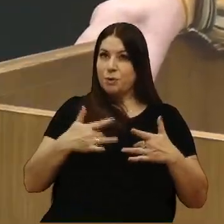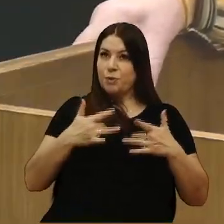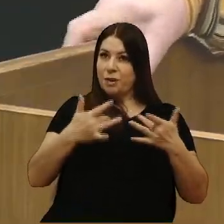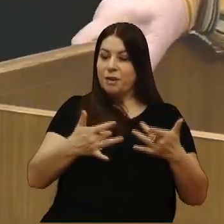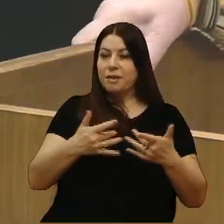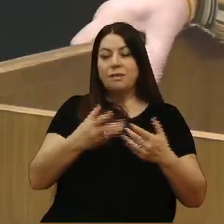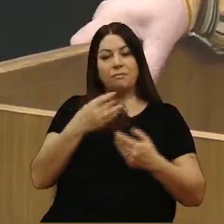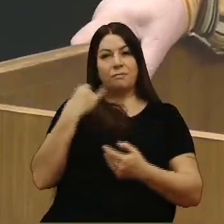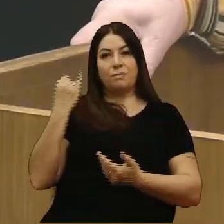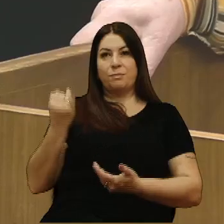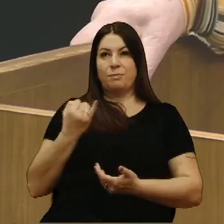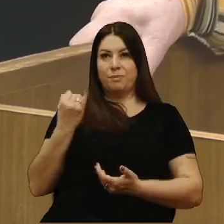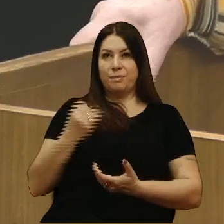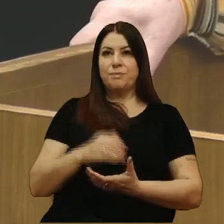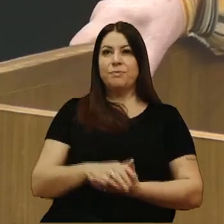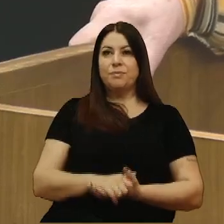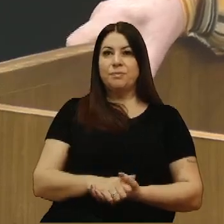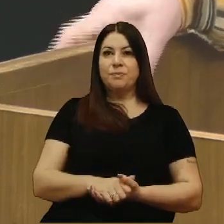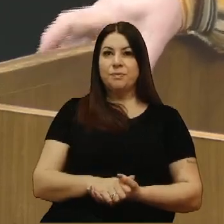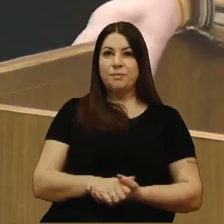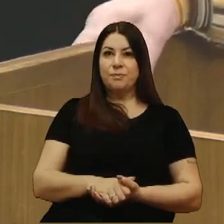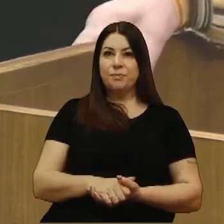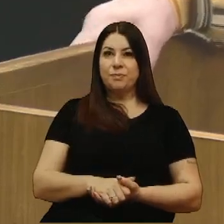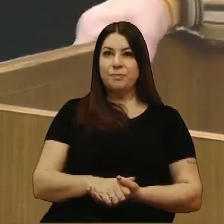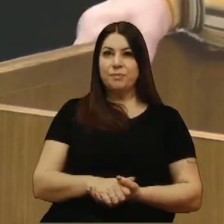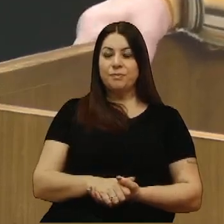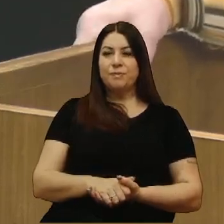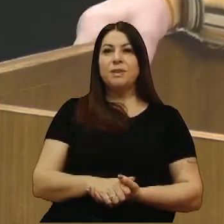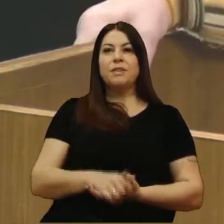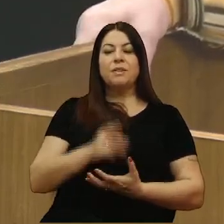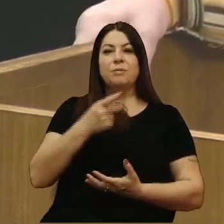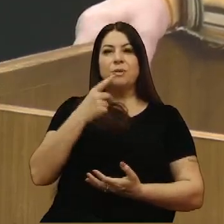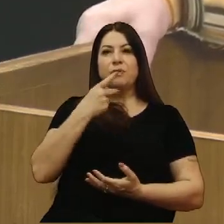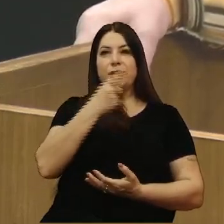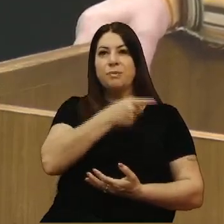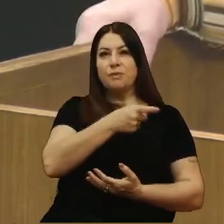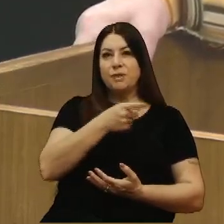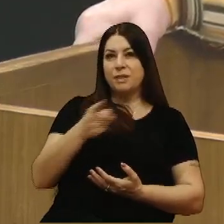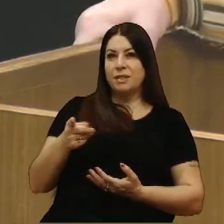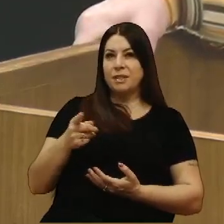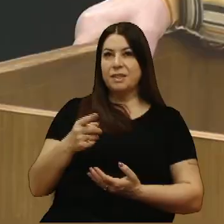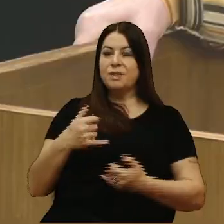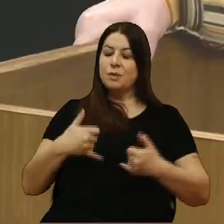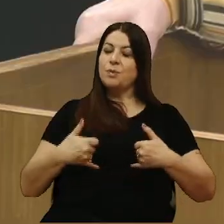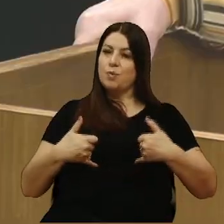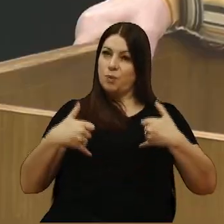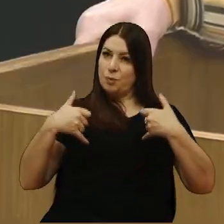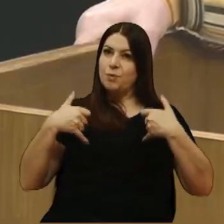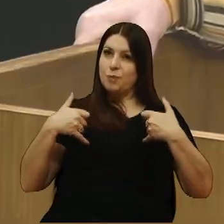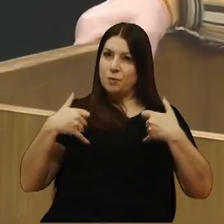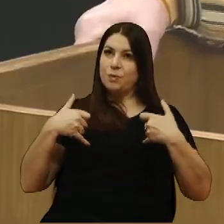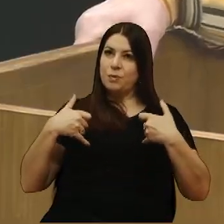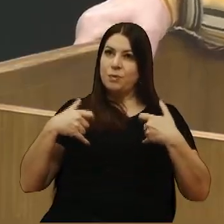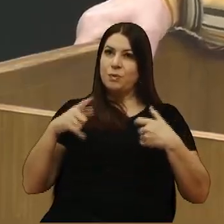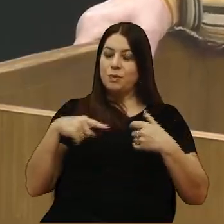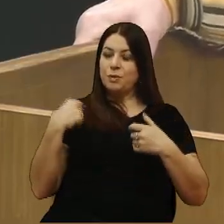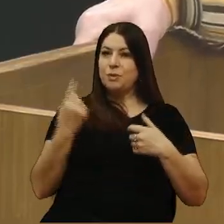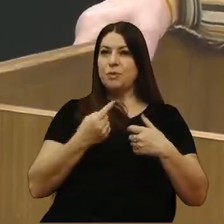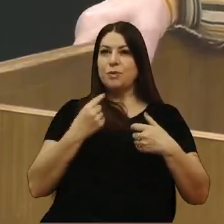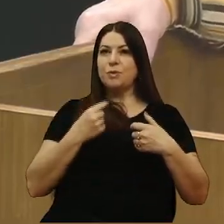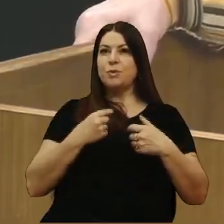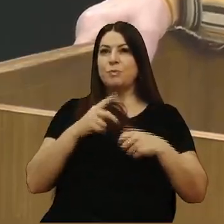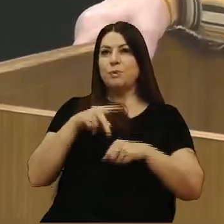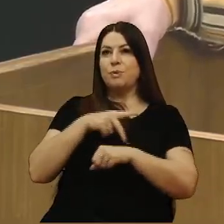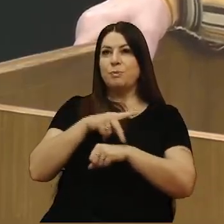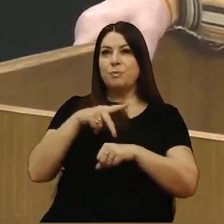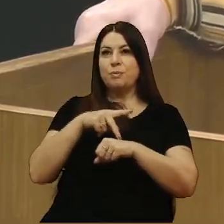que é muito importante. Eu devo dizer a vocês também que é com orgulho que nós somos o